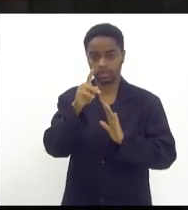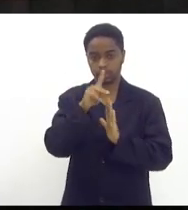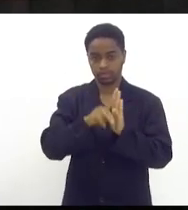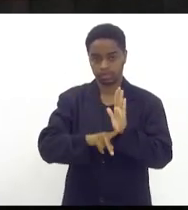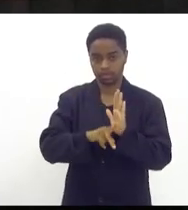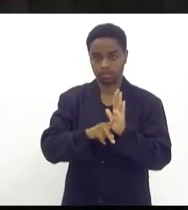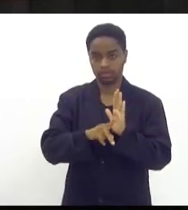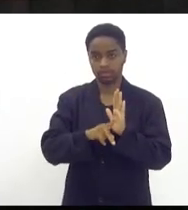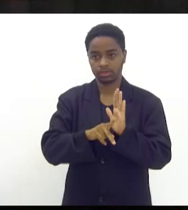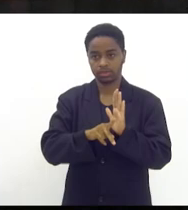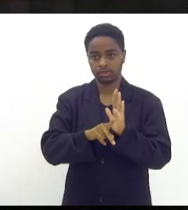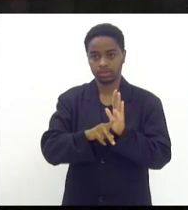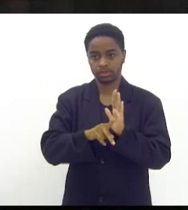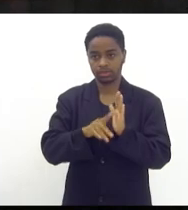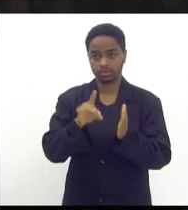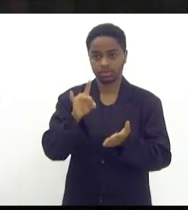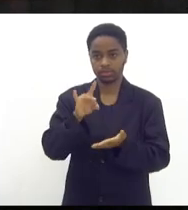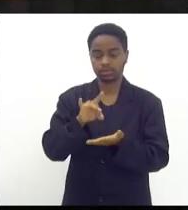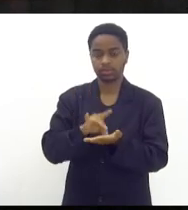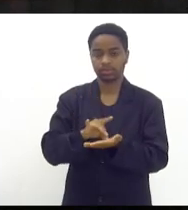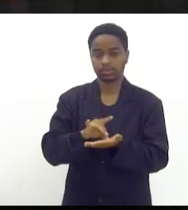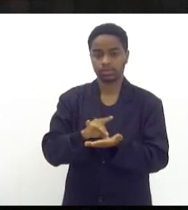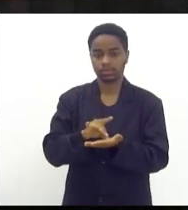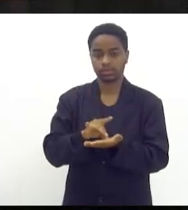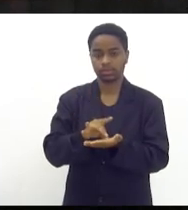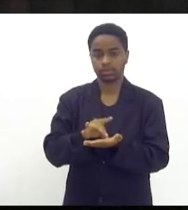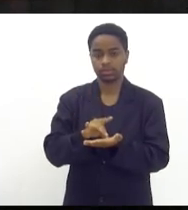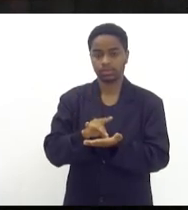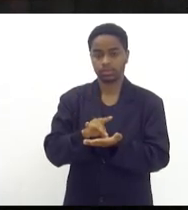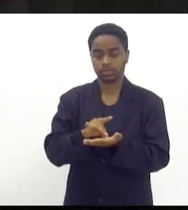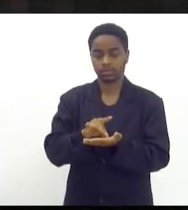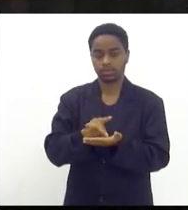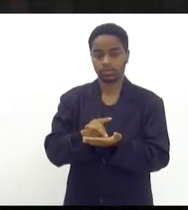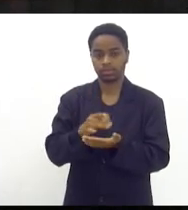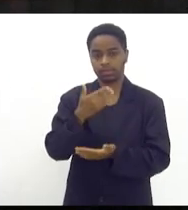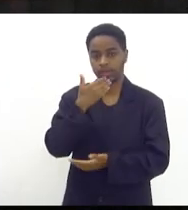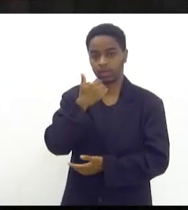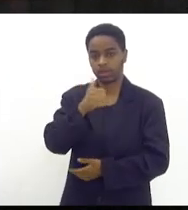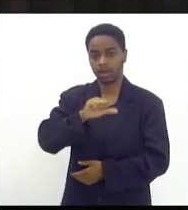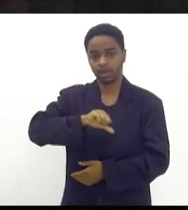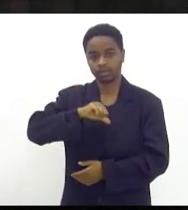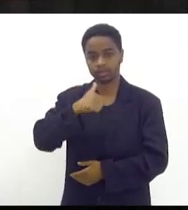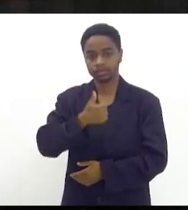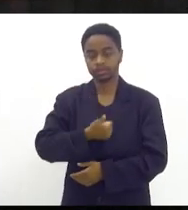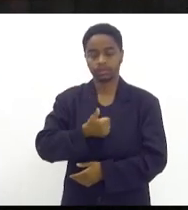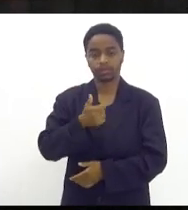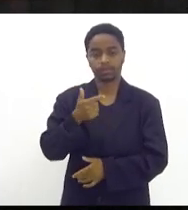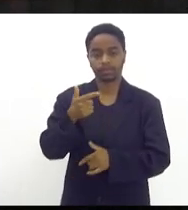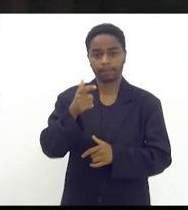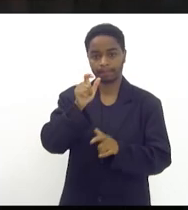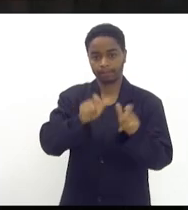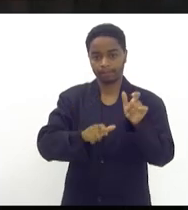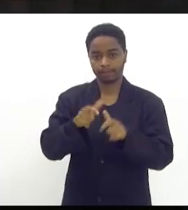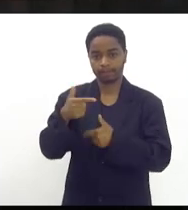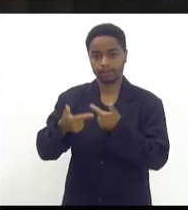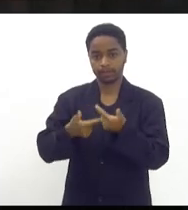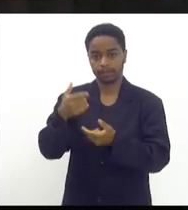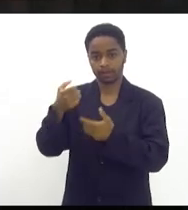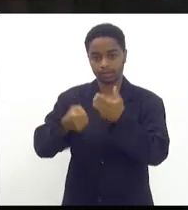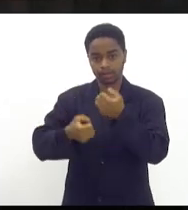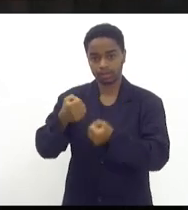projeto que resgata a autoestima dos produtores de leite, dos comerciantes, dos